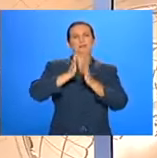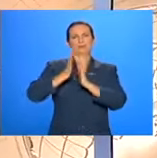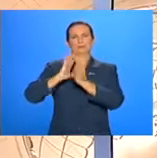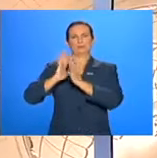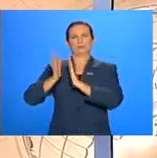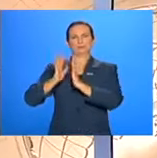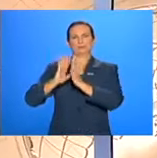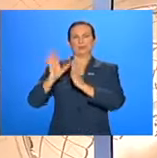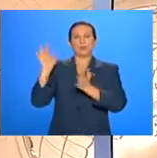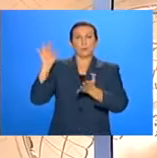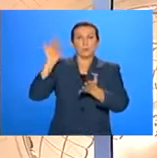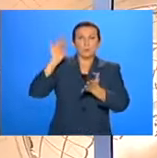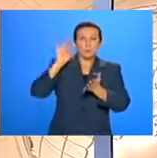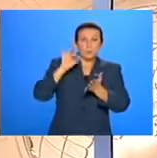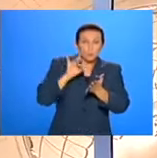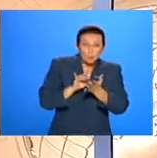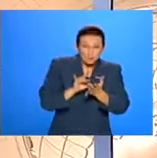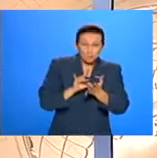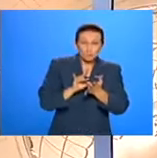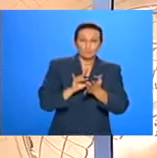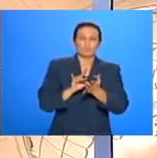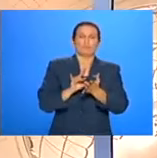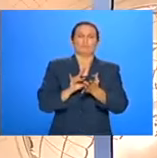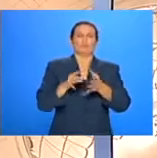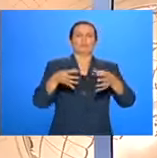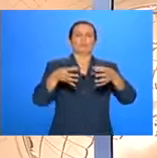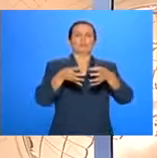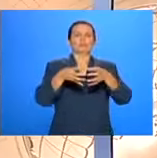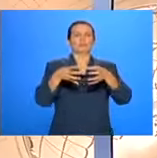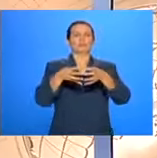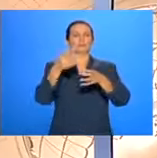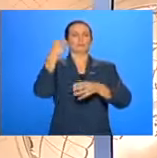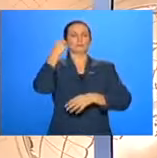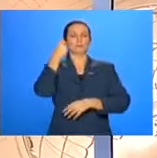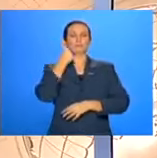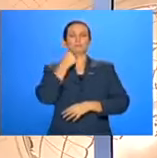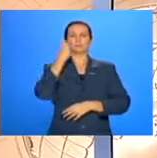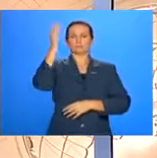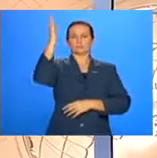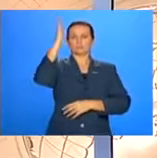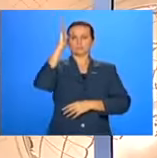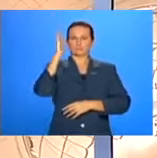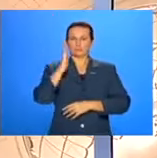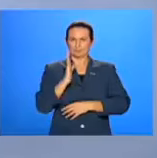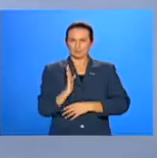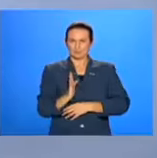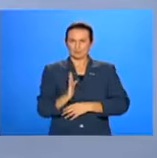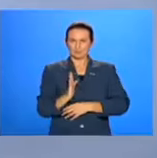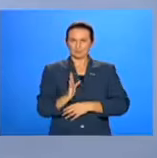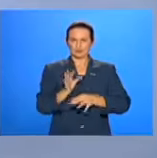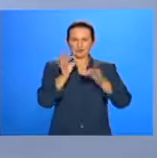língua oficial das comunidades surdas brasileiras.